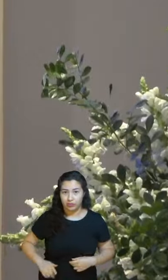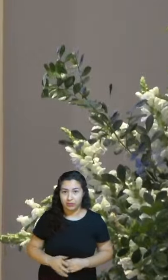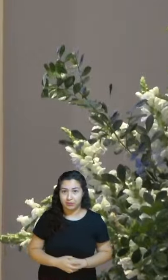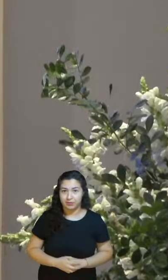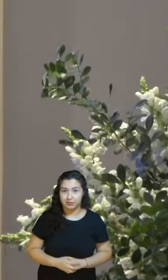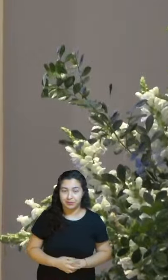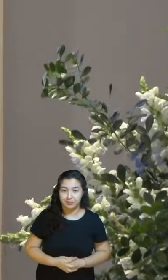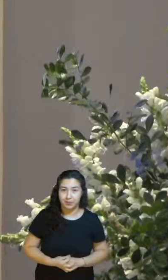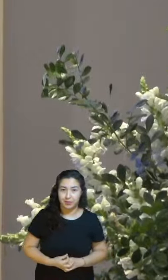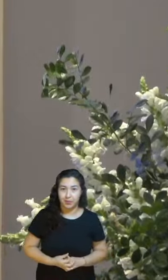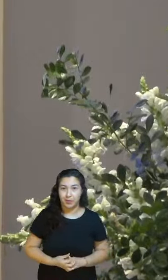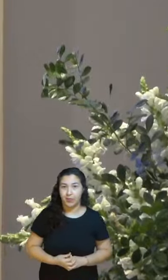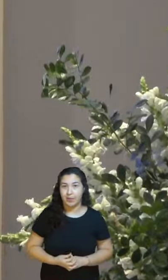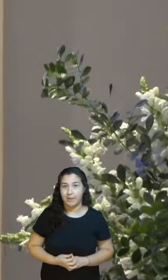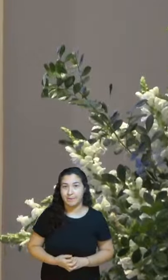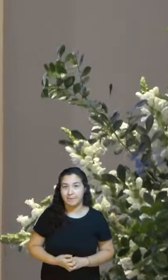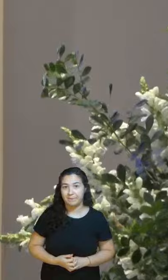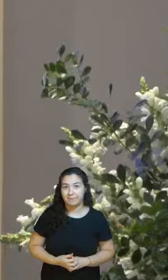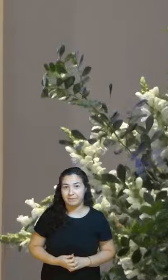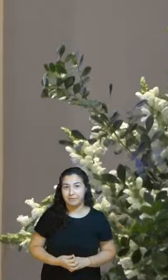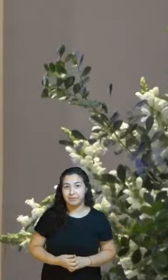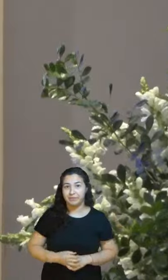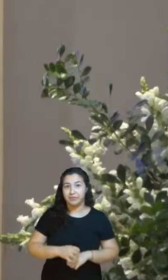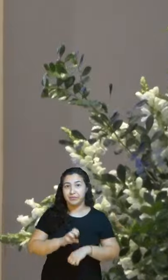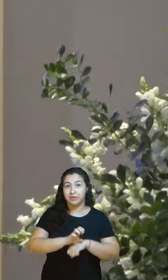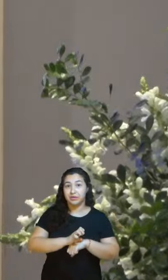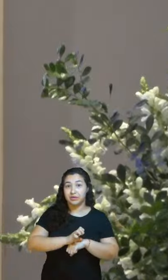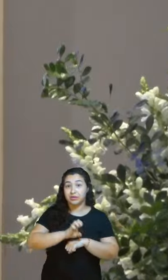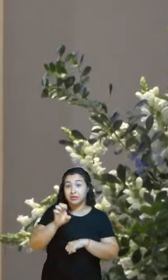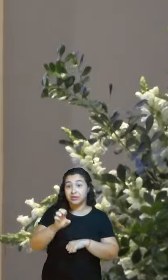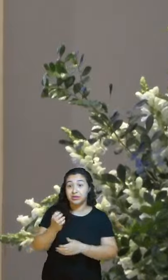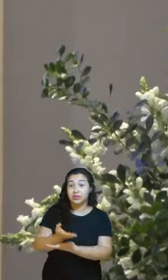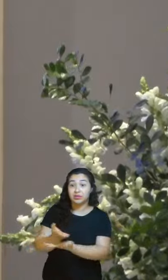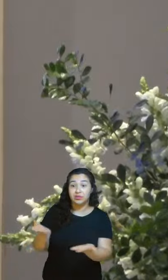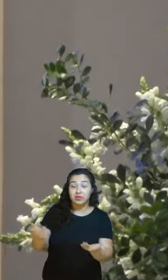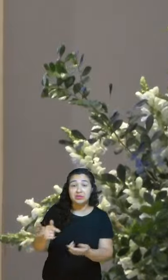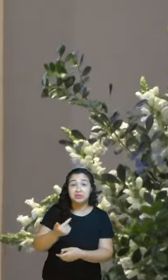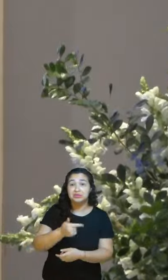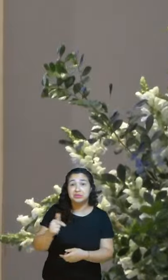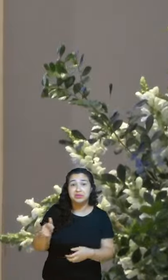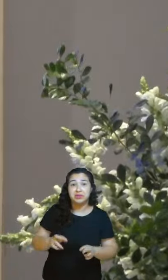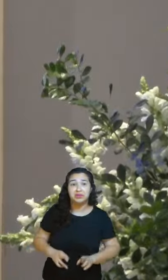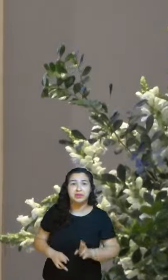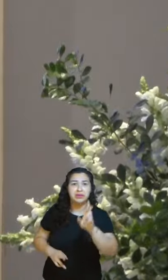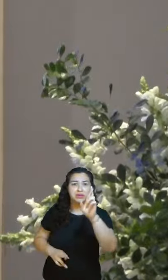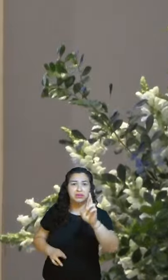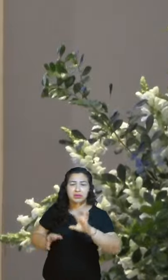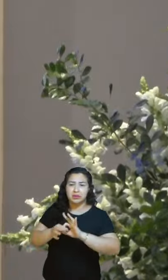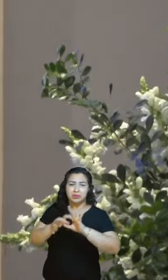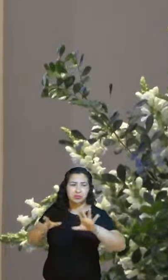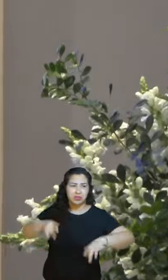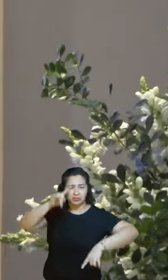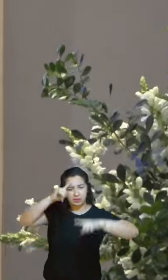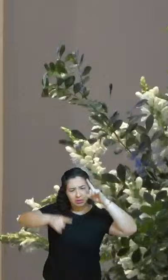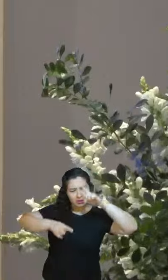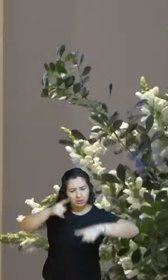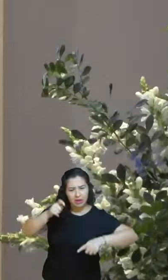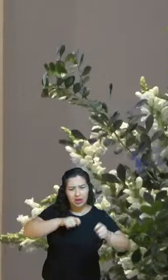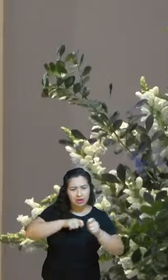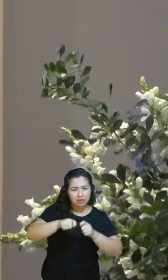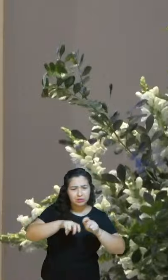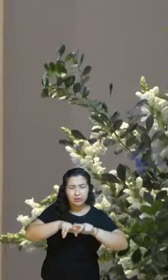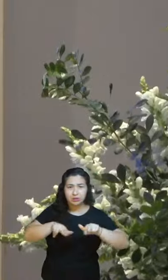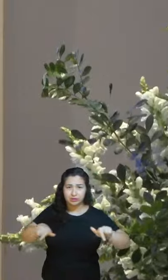praticamente não transfere aos Estados nenhuma autonomia embora seamos Como disse sejamos